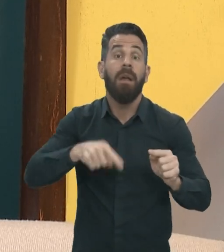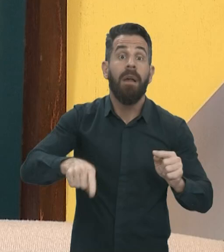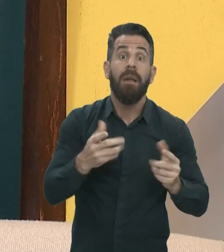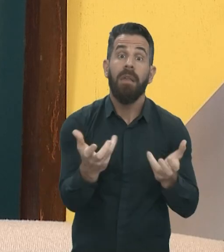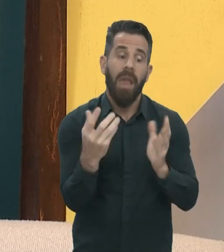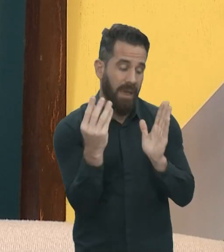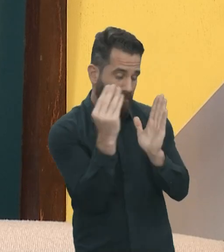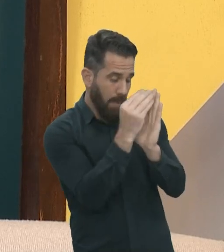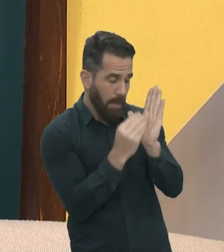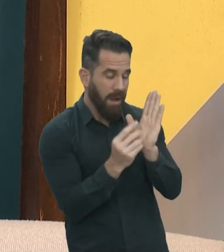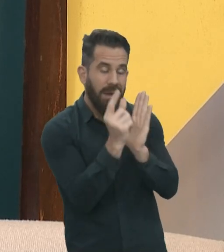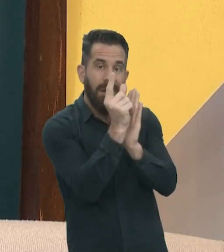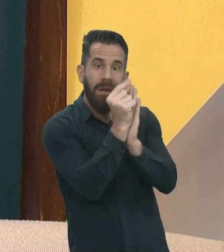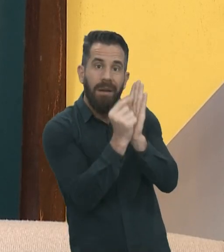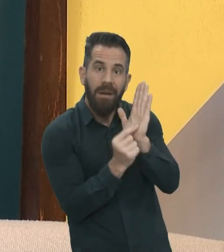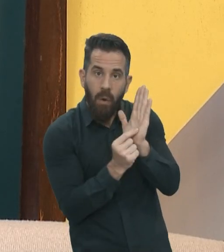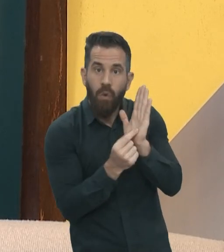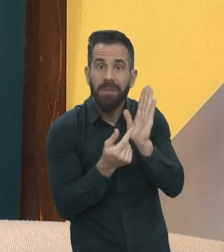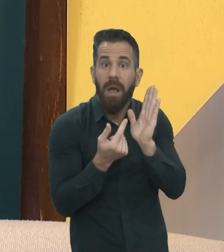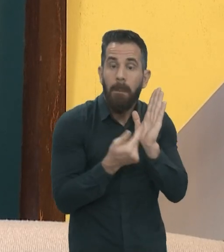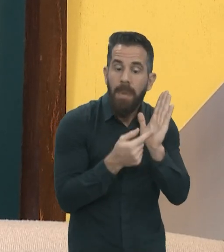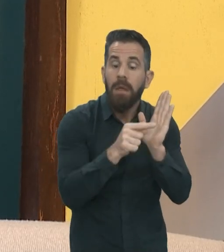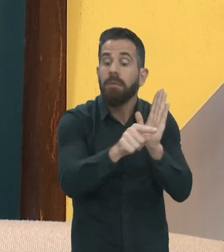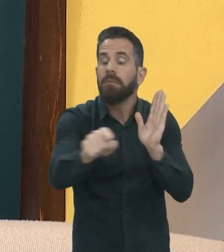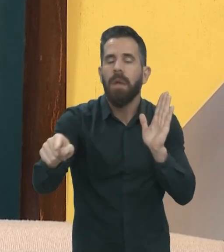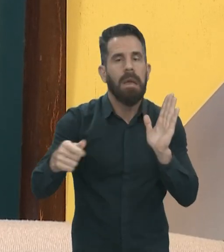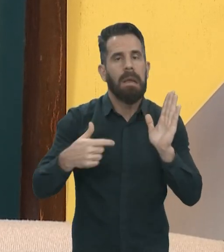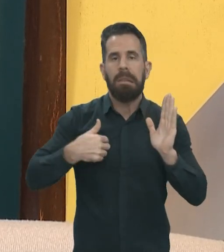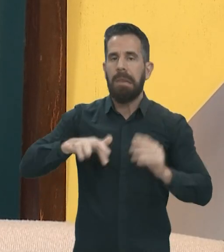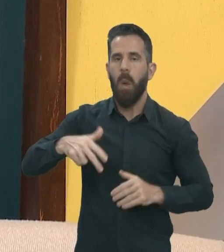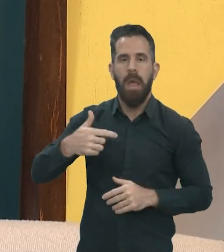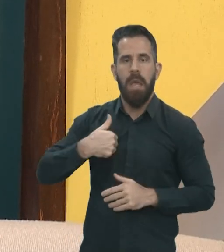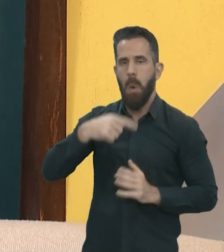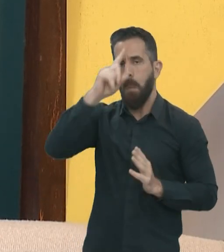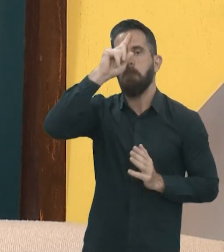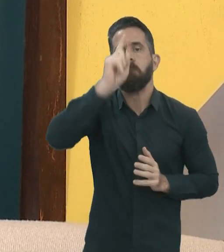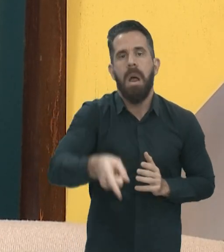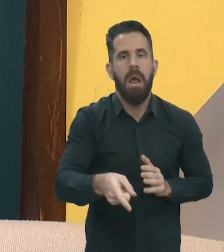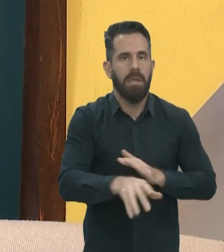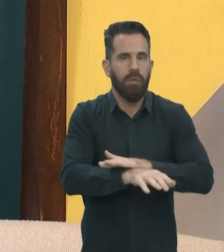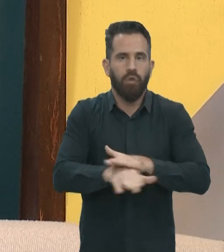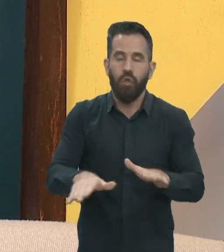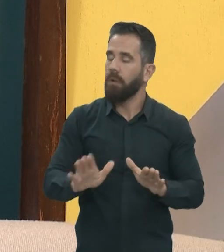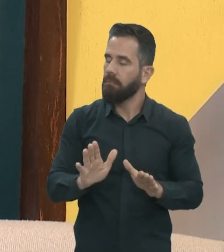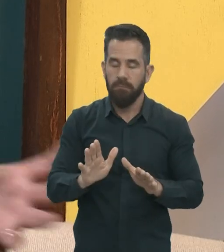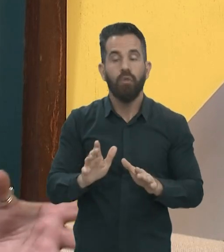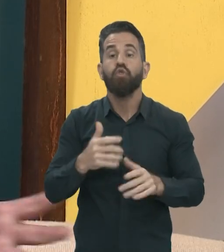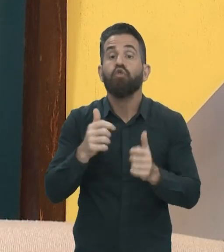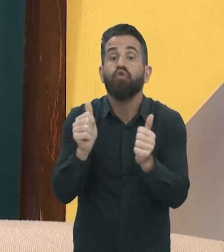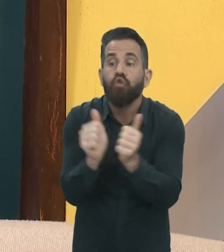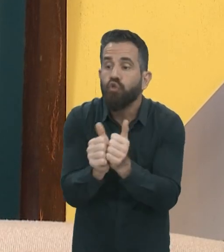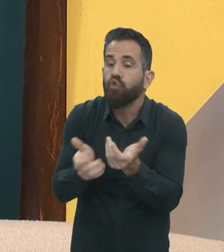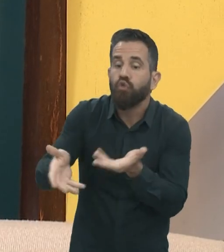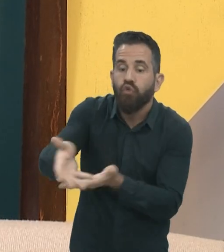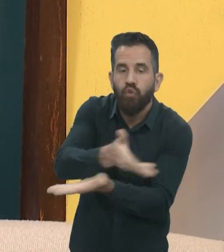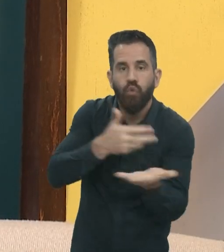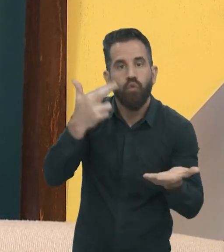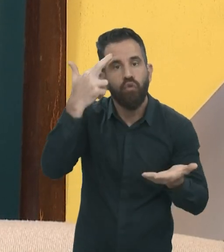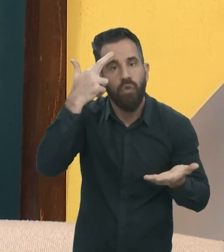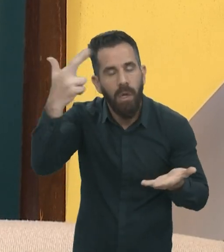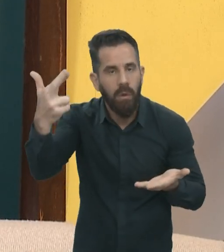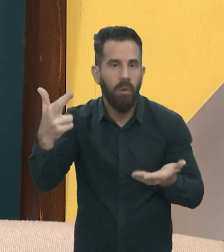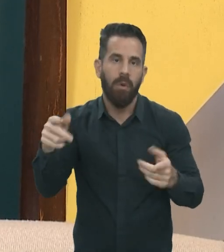uma definição de gastos fechada no gabinete. Queremos que essas coisas possam ser discutidas com os diretores e que a gente divulgue